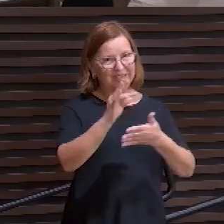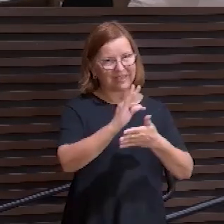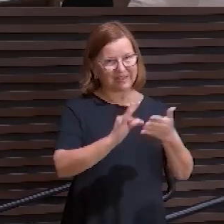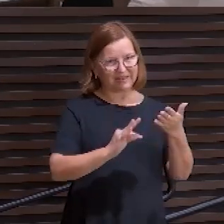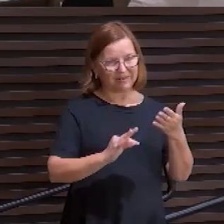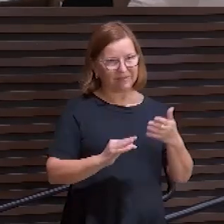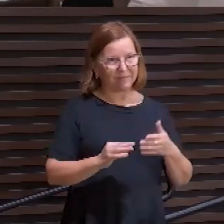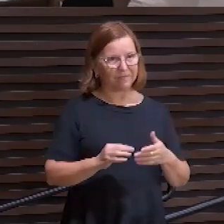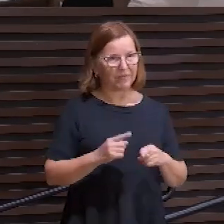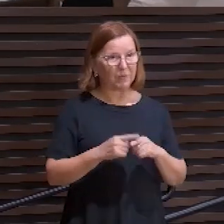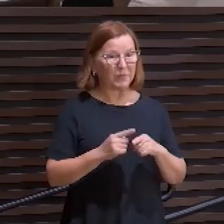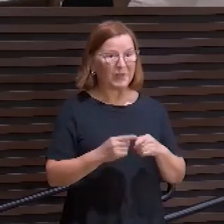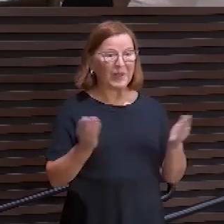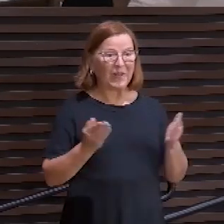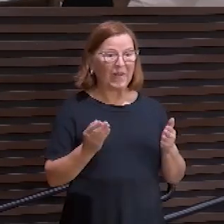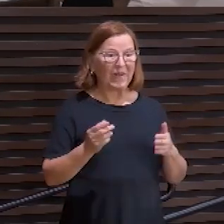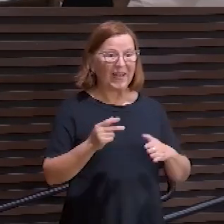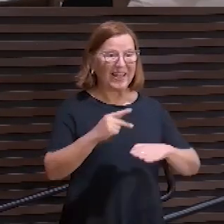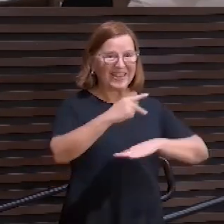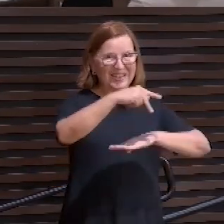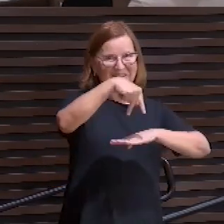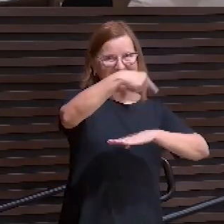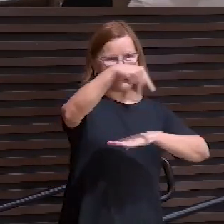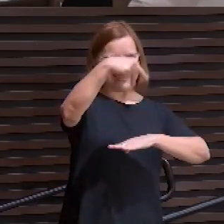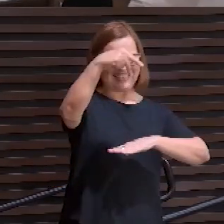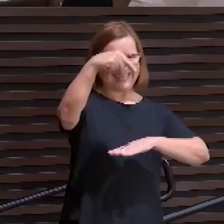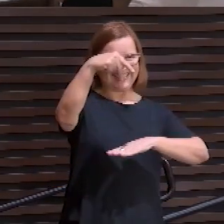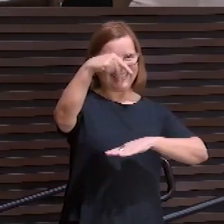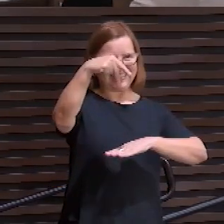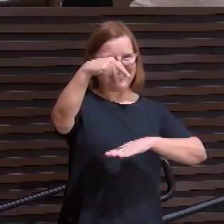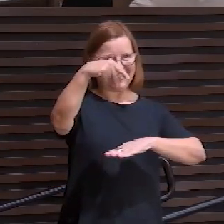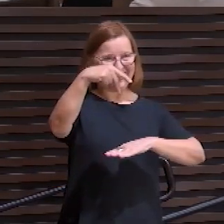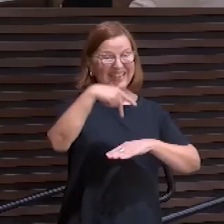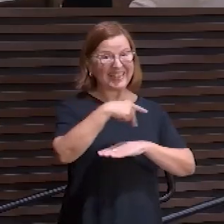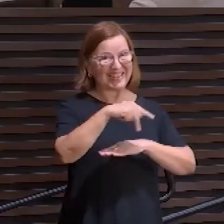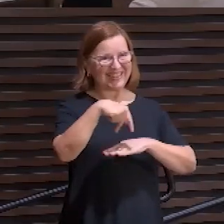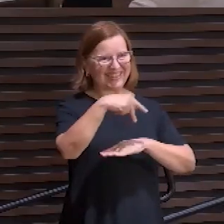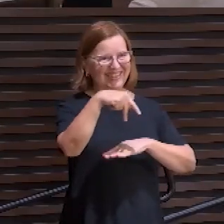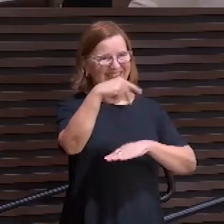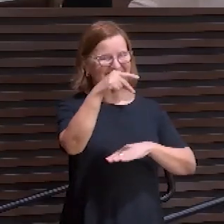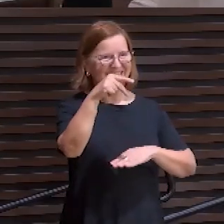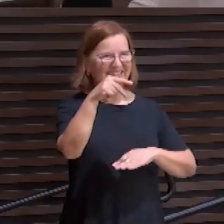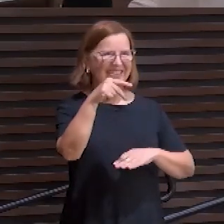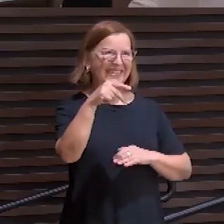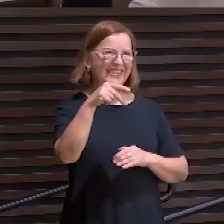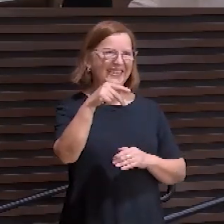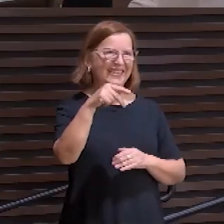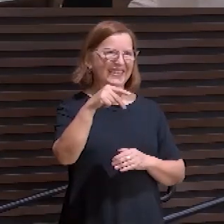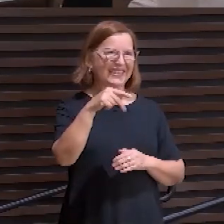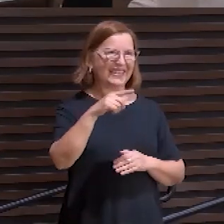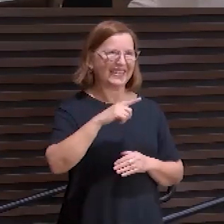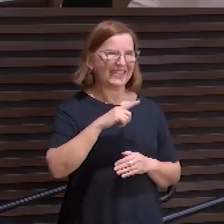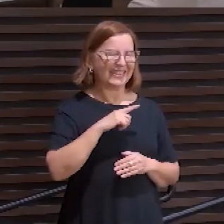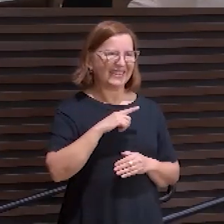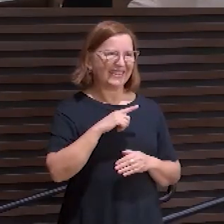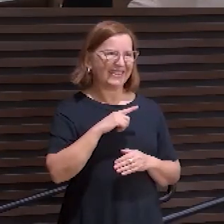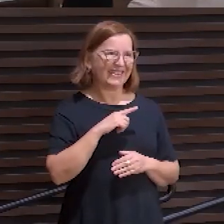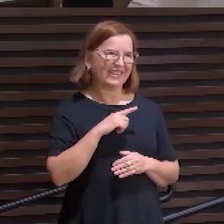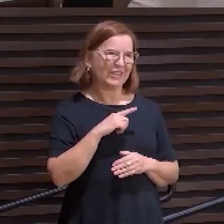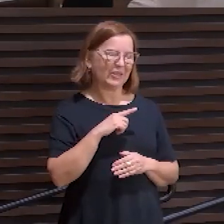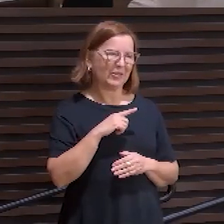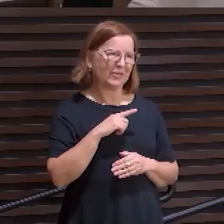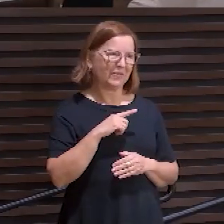porque hoje é Páscoa e a Páscoa tem um outro